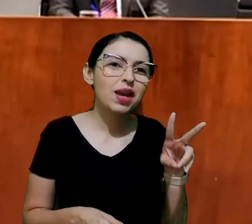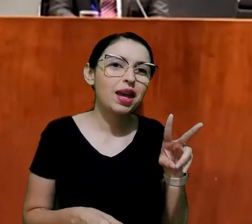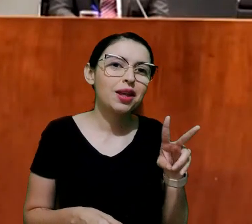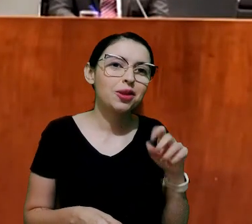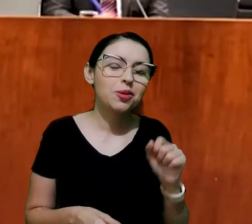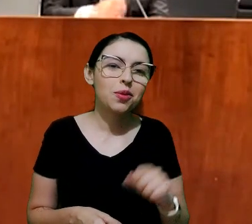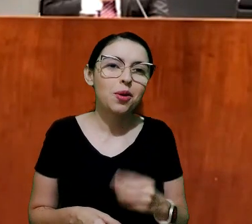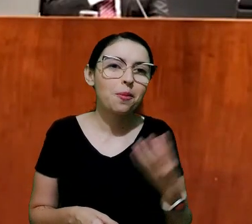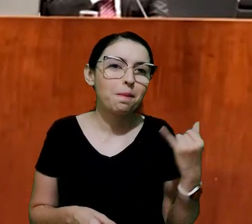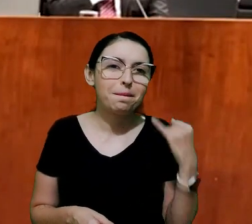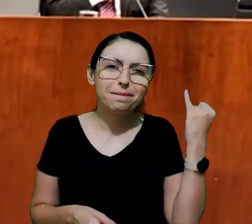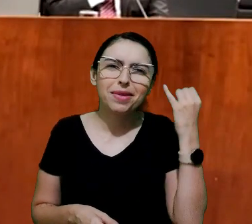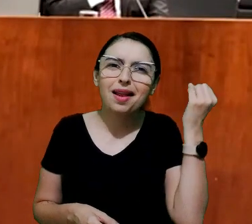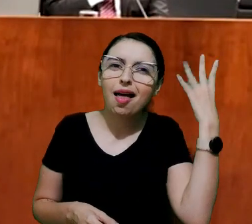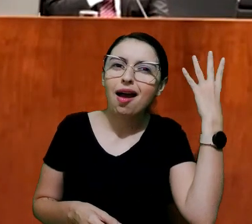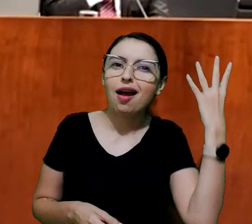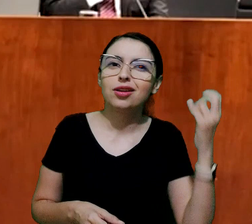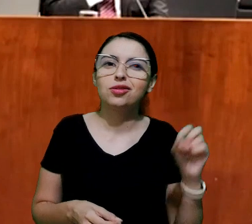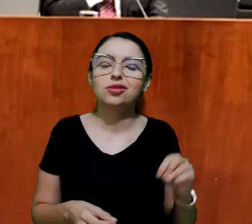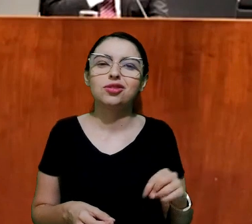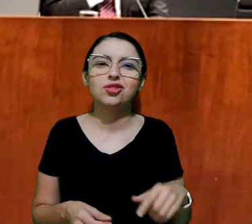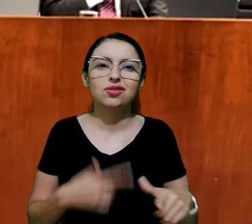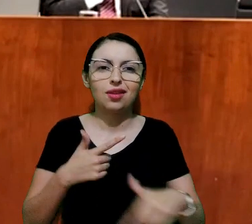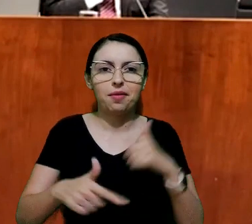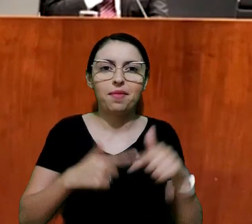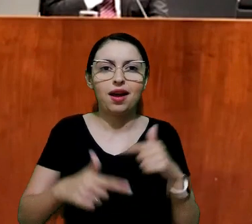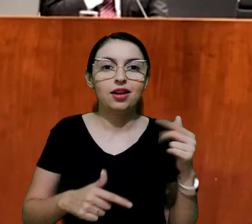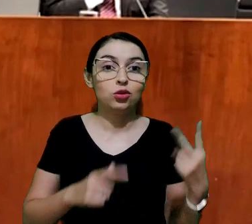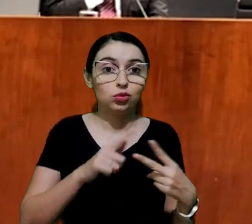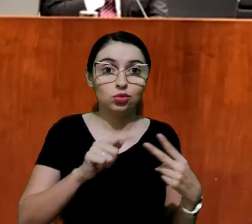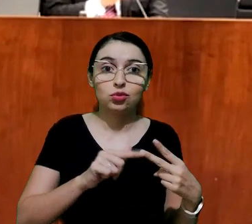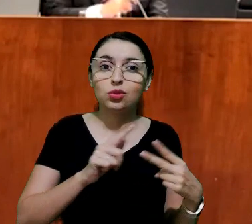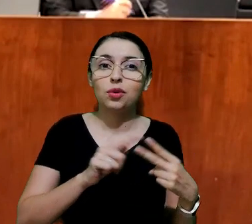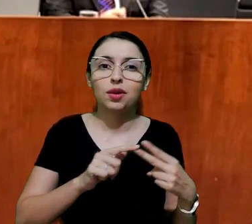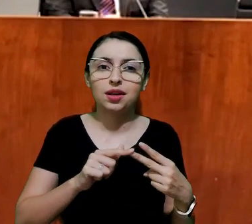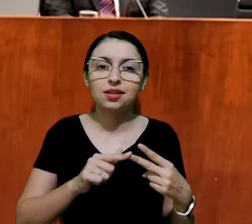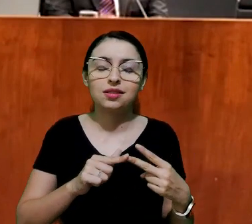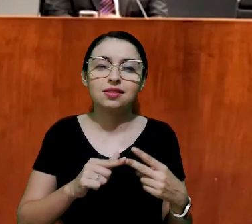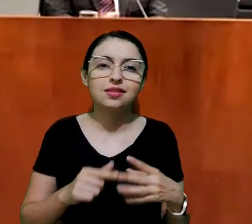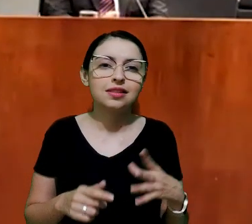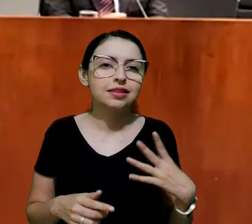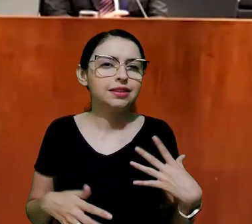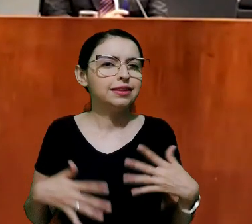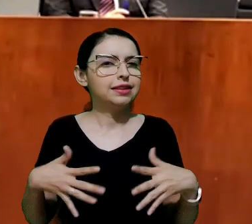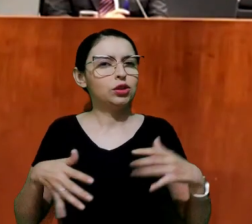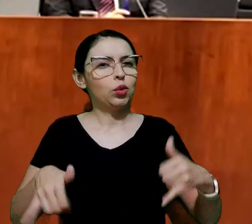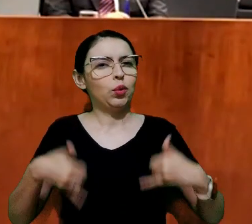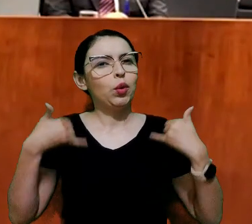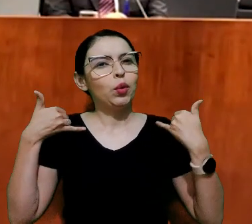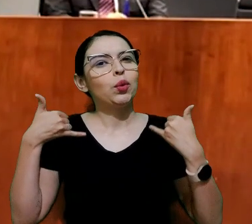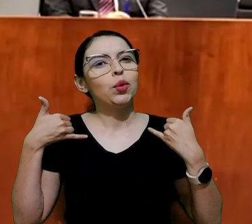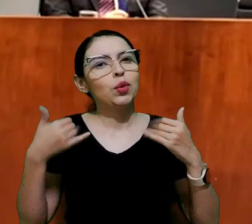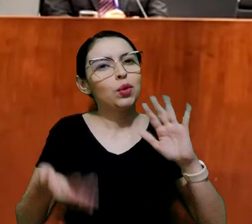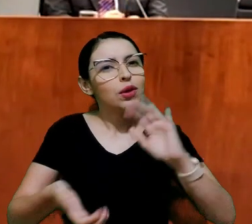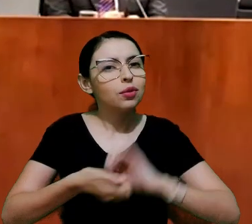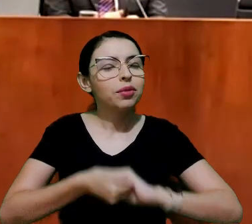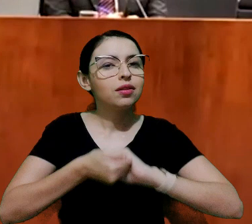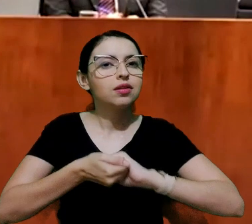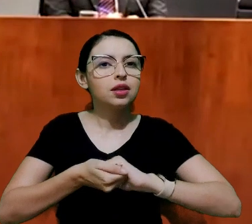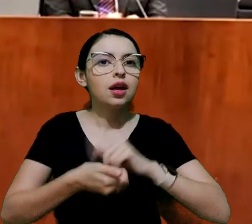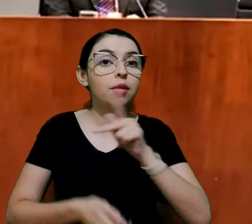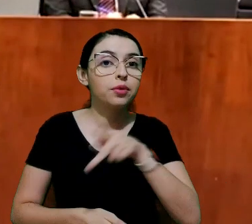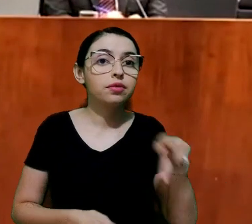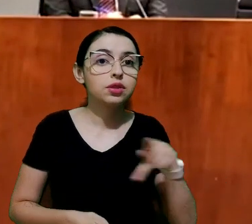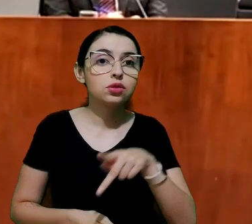a brilhante carreira desses dois ícones que, para mim, tenho grande admiração, e eu queria também cumprimentar a